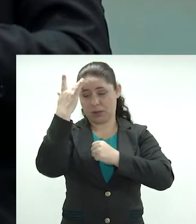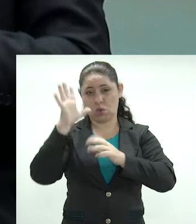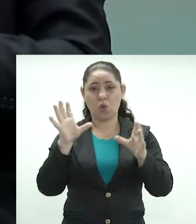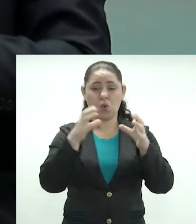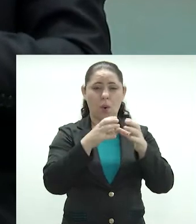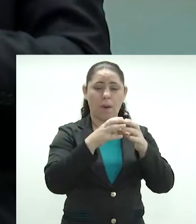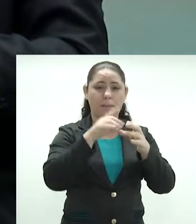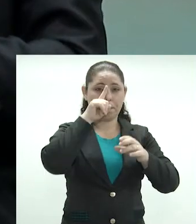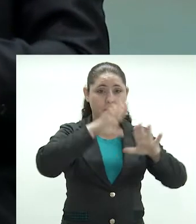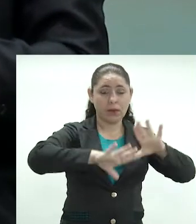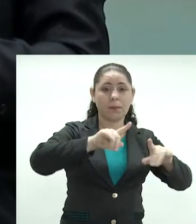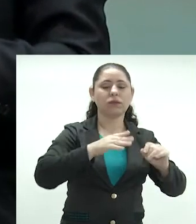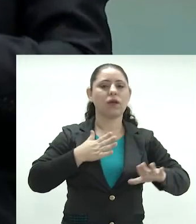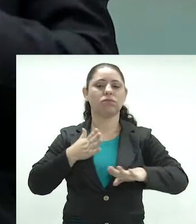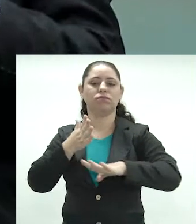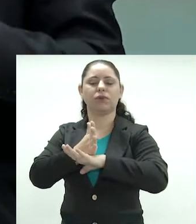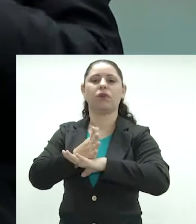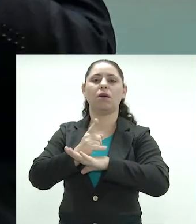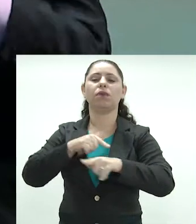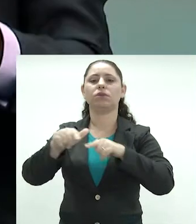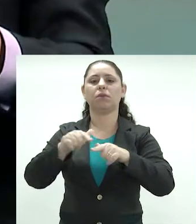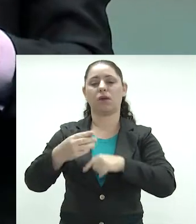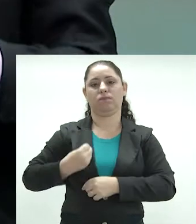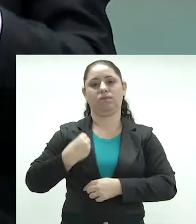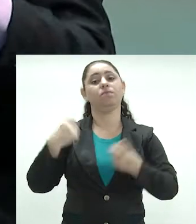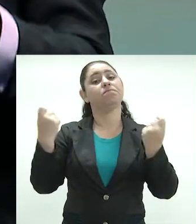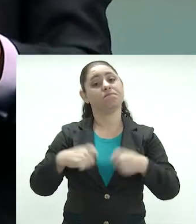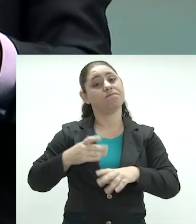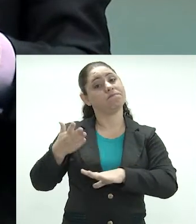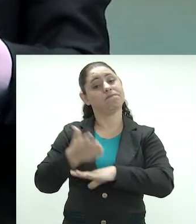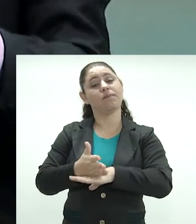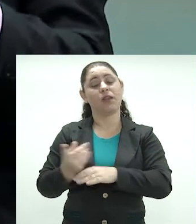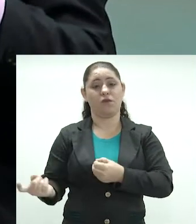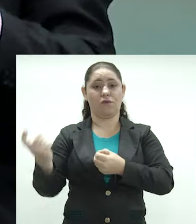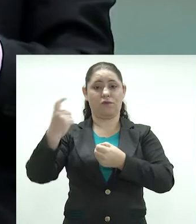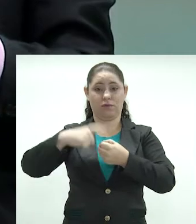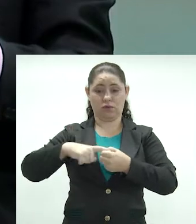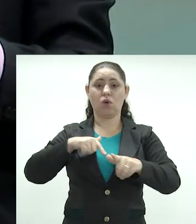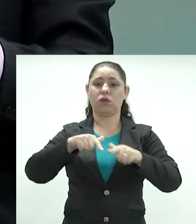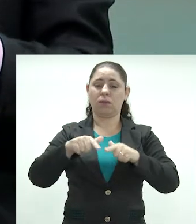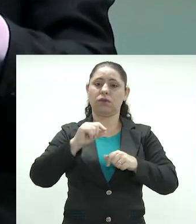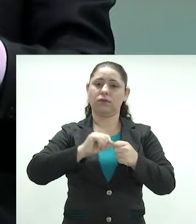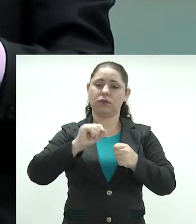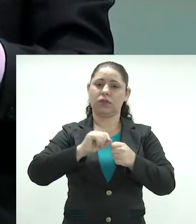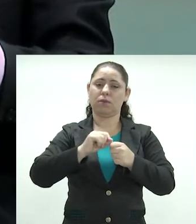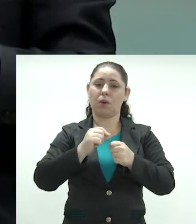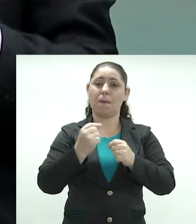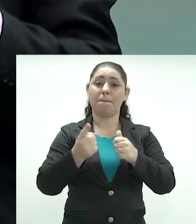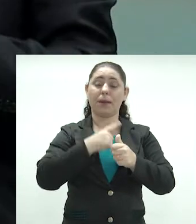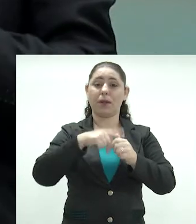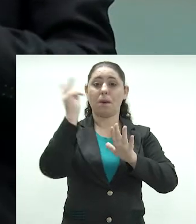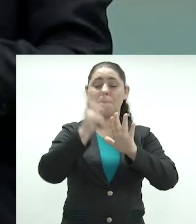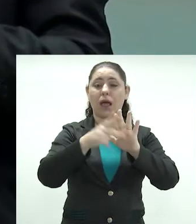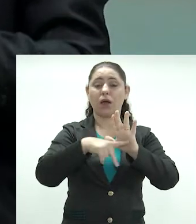virtual no atendimento para quem está no grupo de risco, mas quem puder ir para a linha de frente tem que ir para a linha de frente. Nesse momento a carreira voltou a trabalhar,